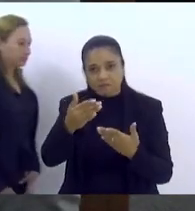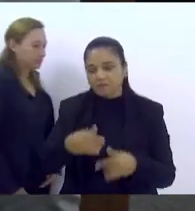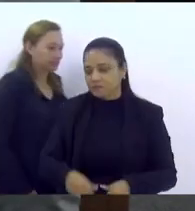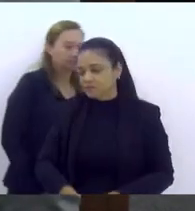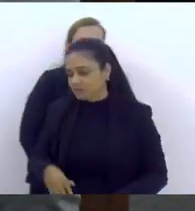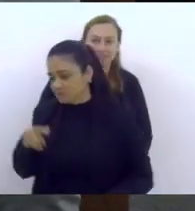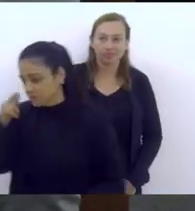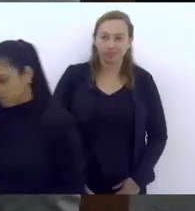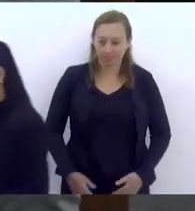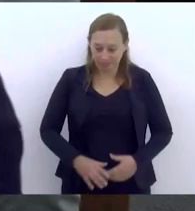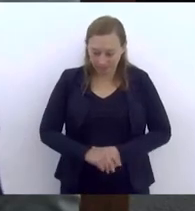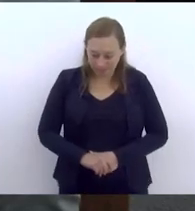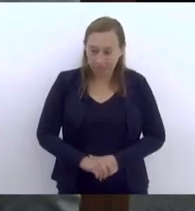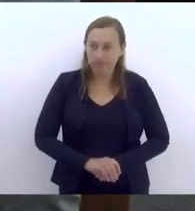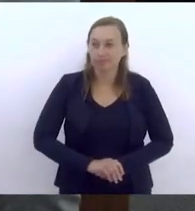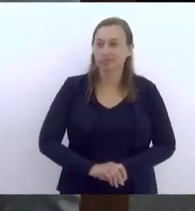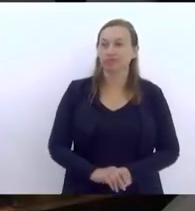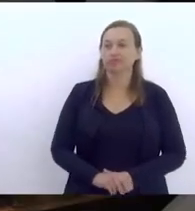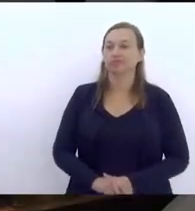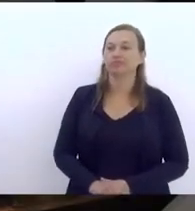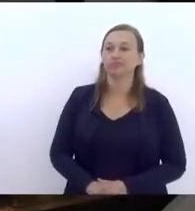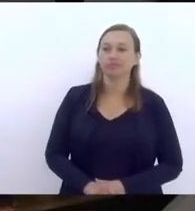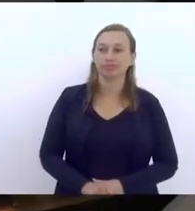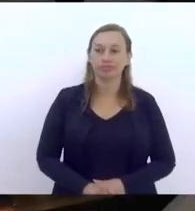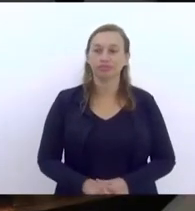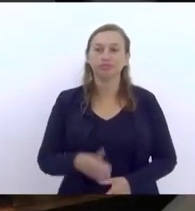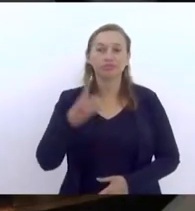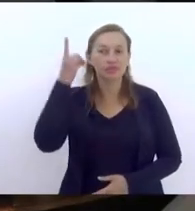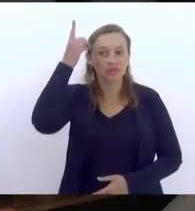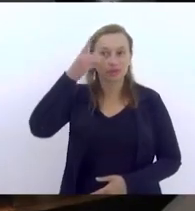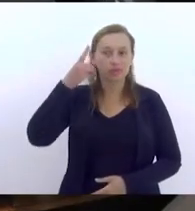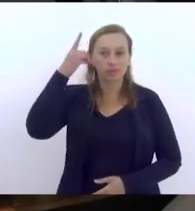fica aqui a minha retratação em relação ao tema. Deputado Gualberto.